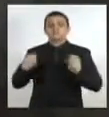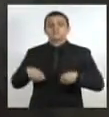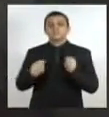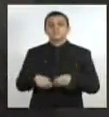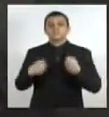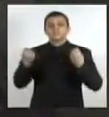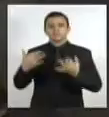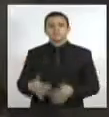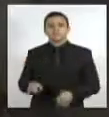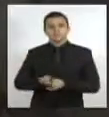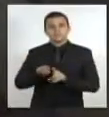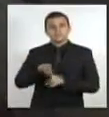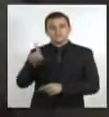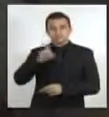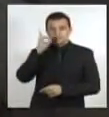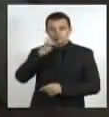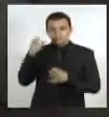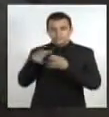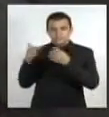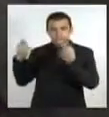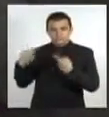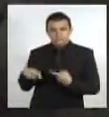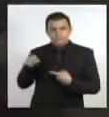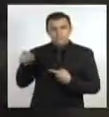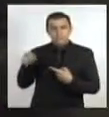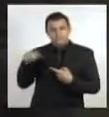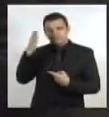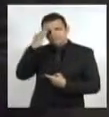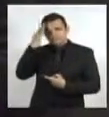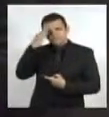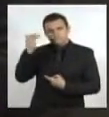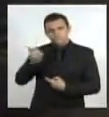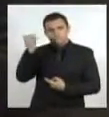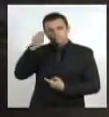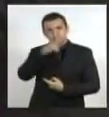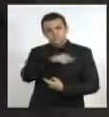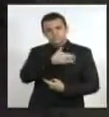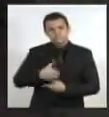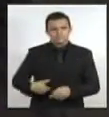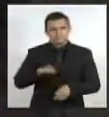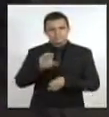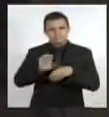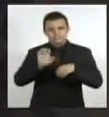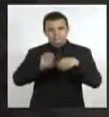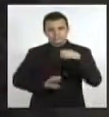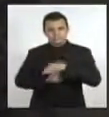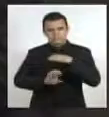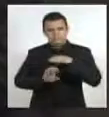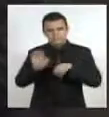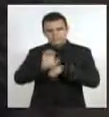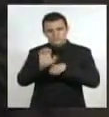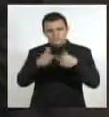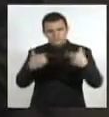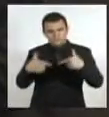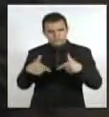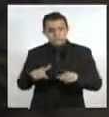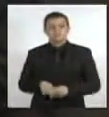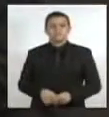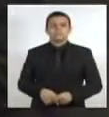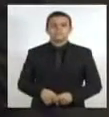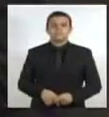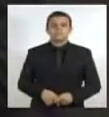aos deputados da oposição que aprovaram aqui e reconheceram a importância da medida do governo do Estado, mas tenho certeza